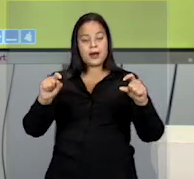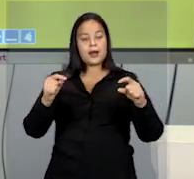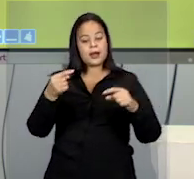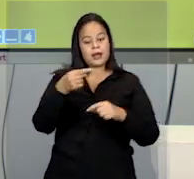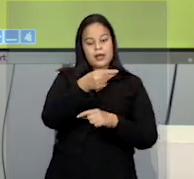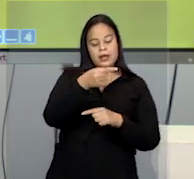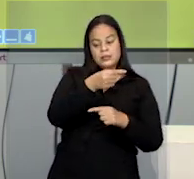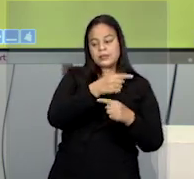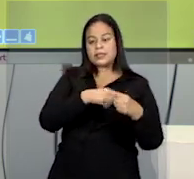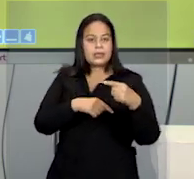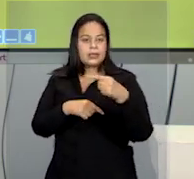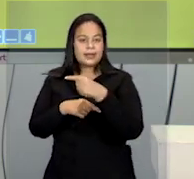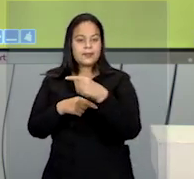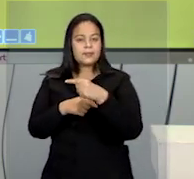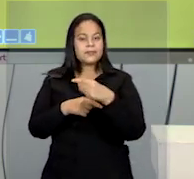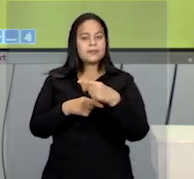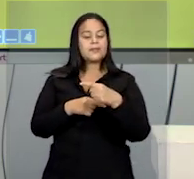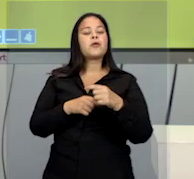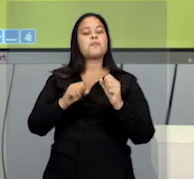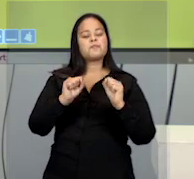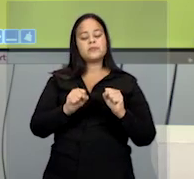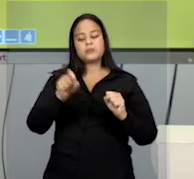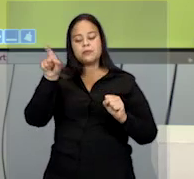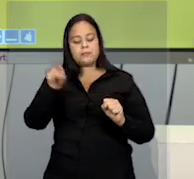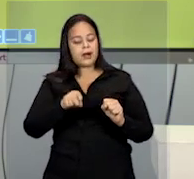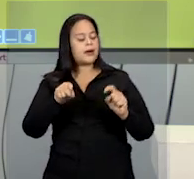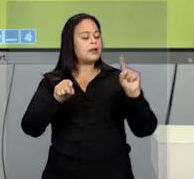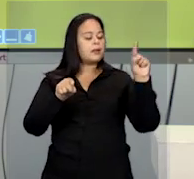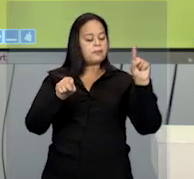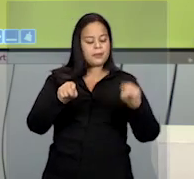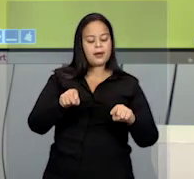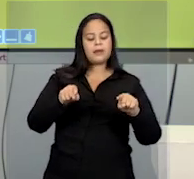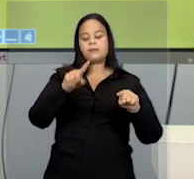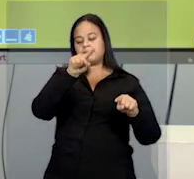seta. Eu já posso cortar.